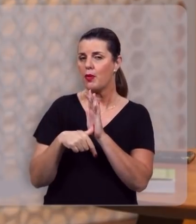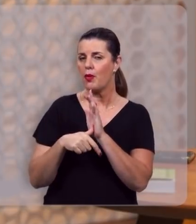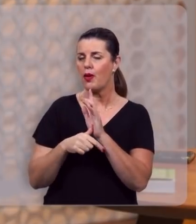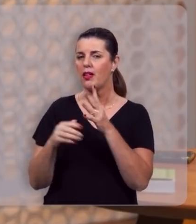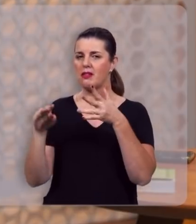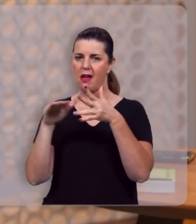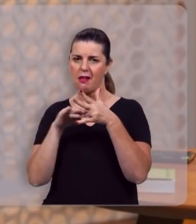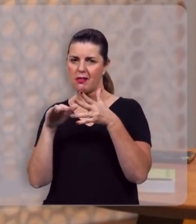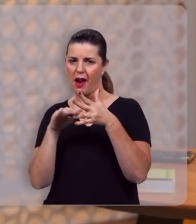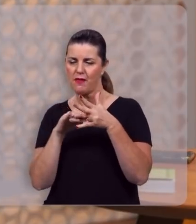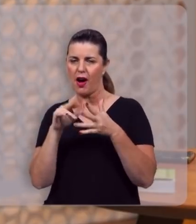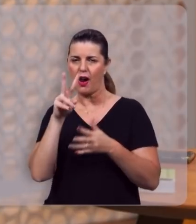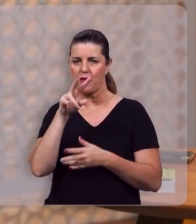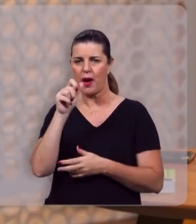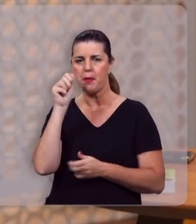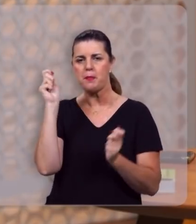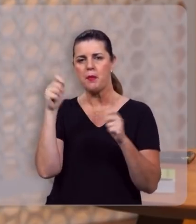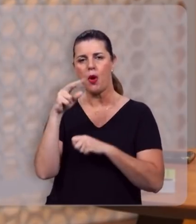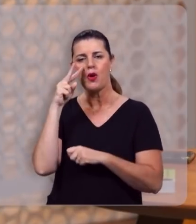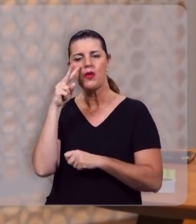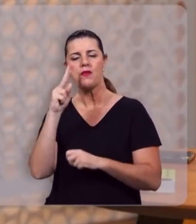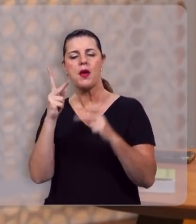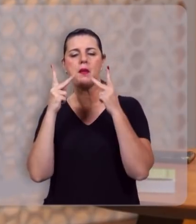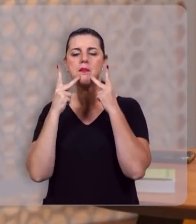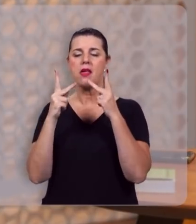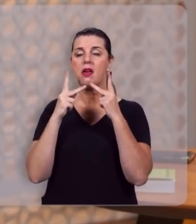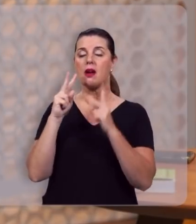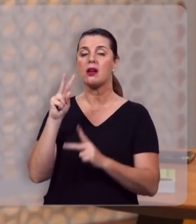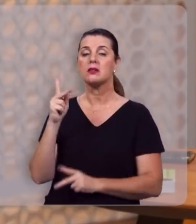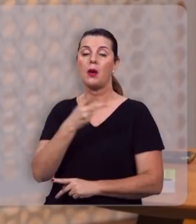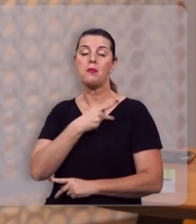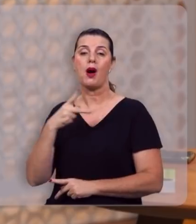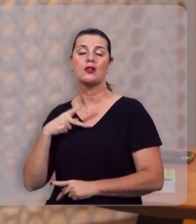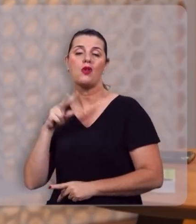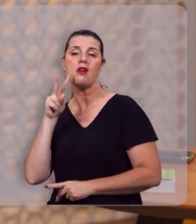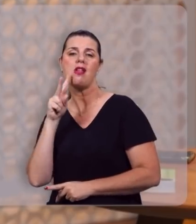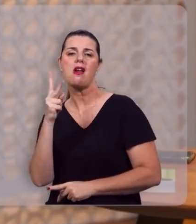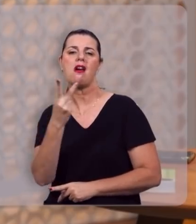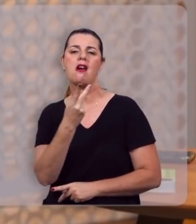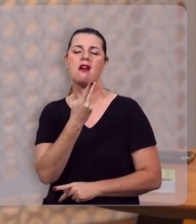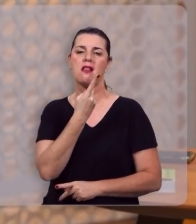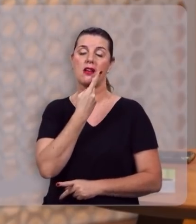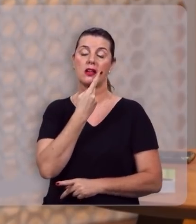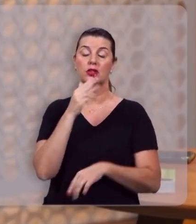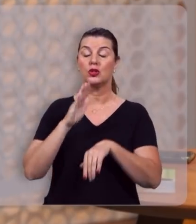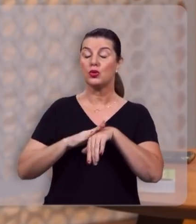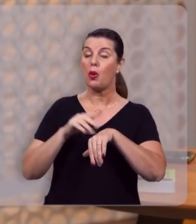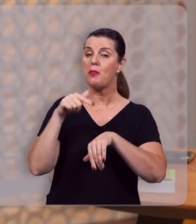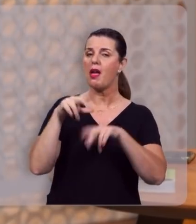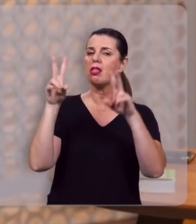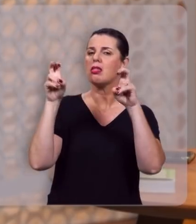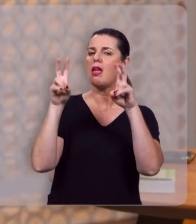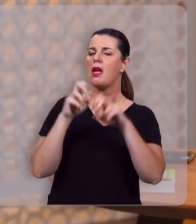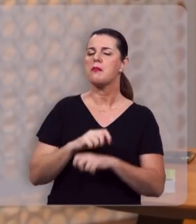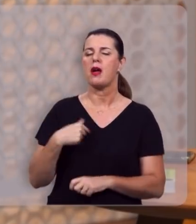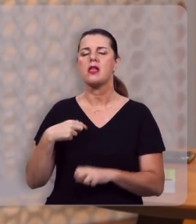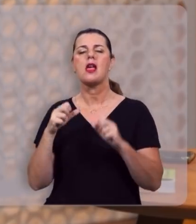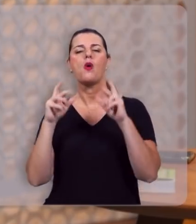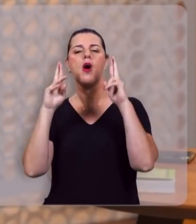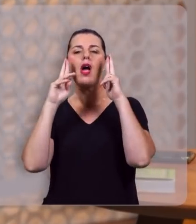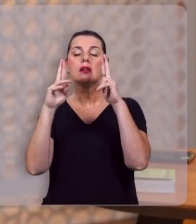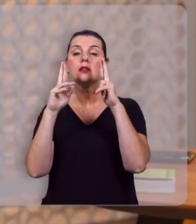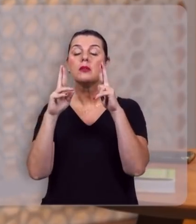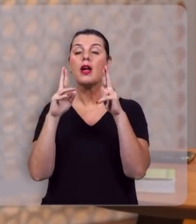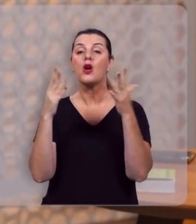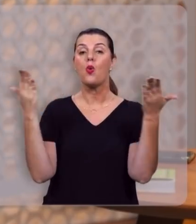logo depois do nosso intervalo, você vai poder ouvir a mensagem do reverendo Hernandes Dias Lopes nessa direção. E eu espero que ela